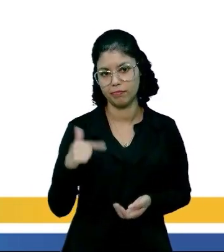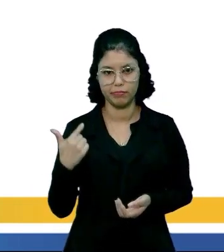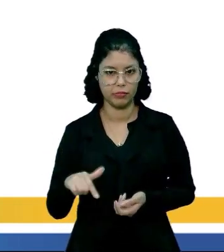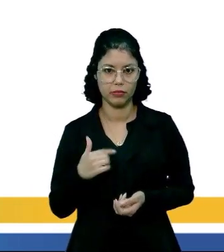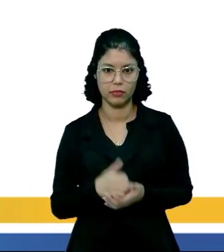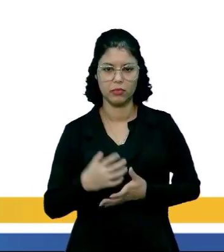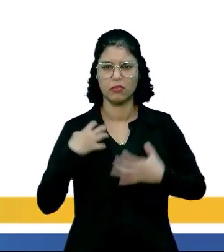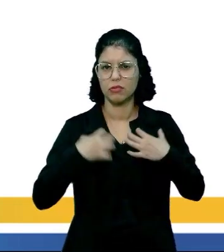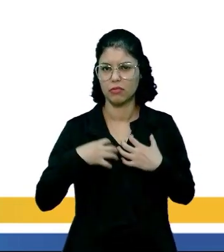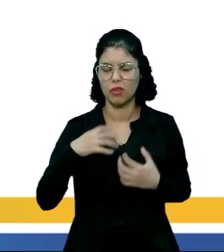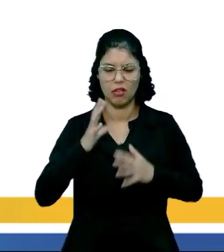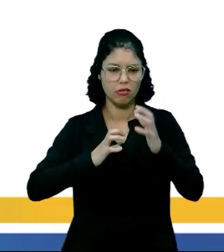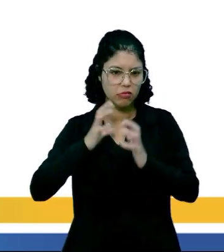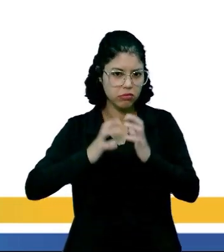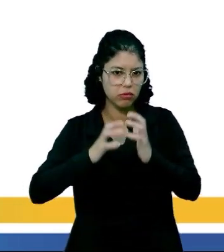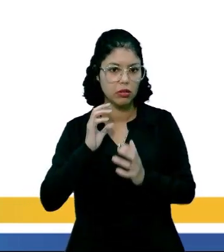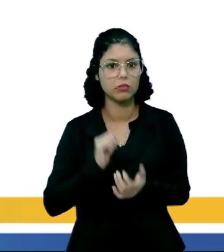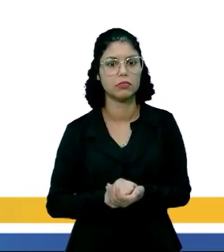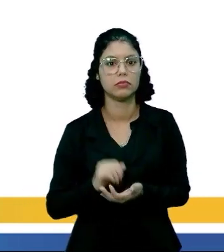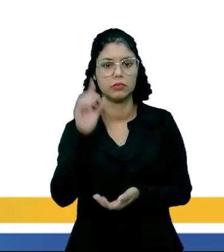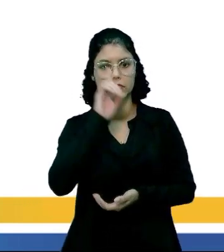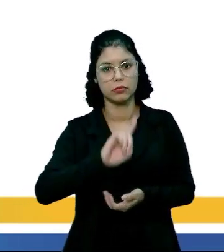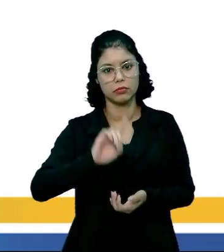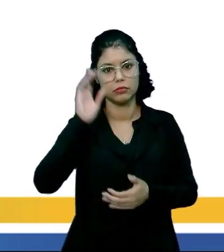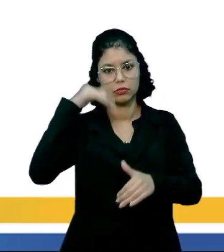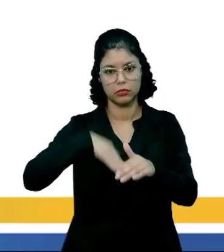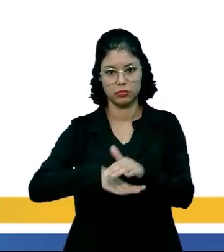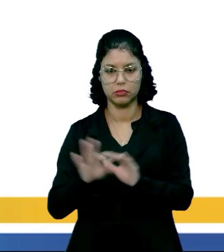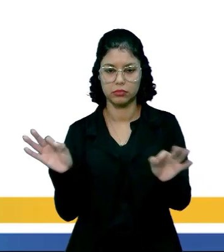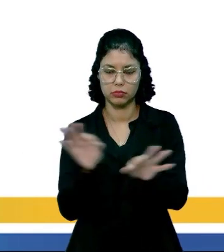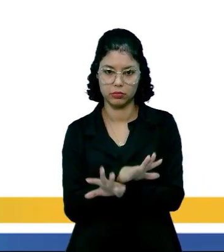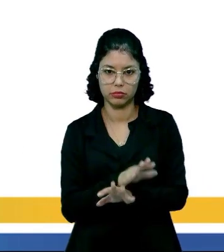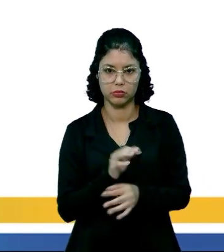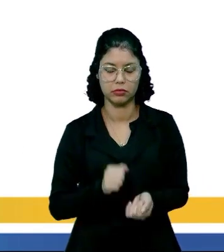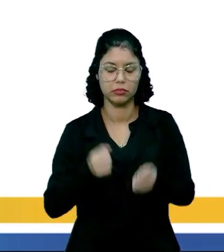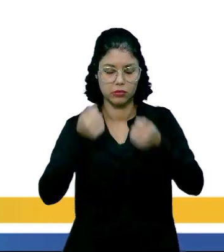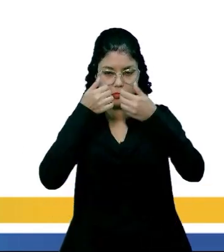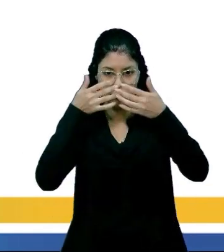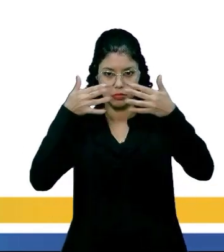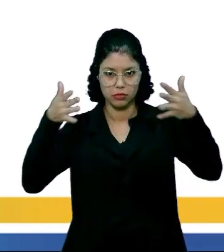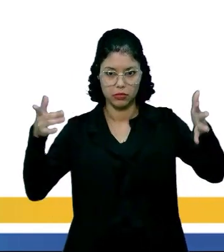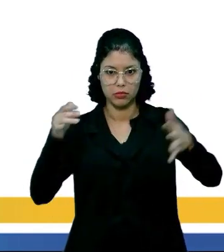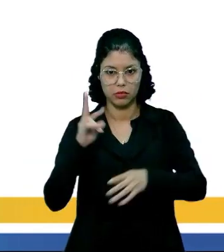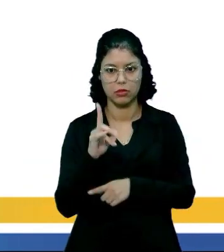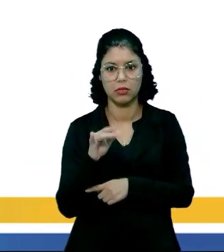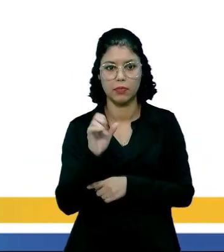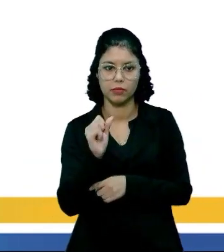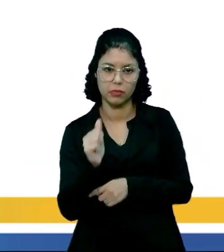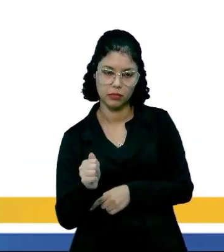não ter estas sensações confusas. Deus que acabe com isto. abra